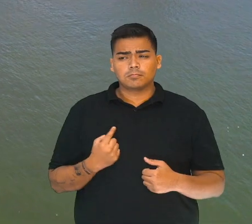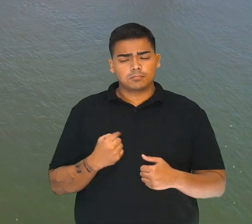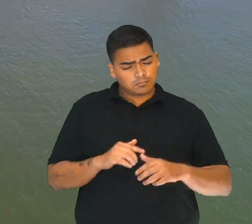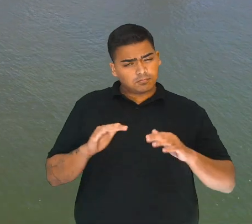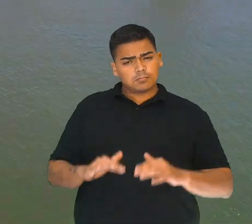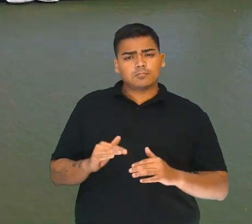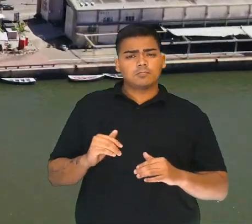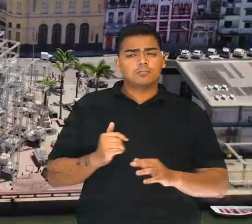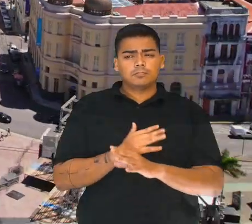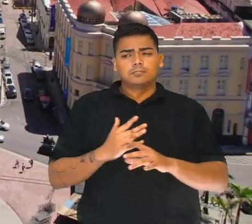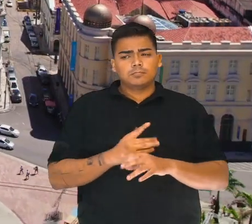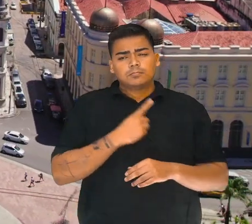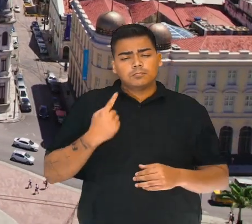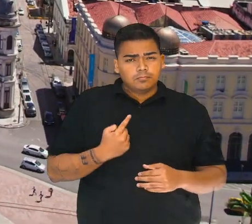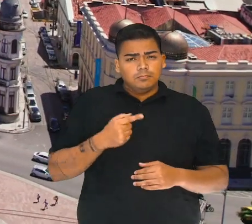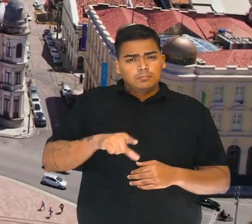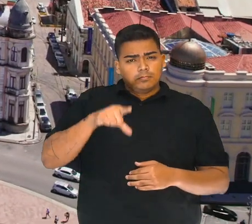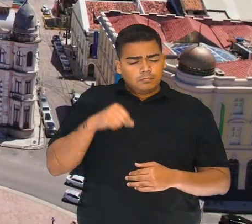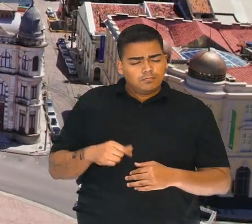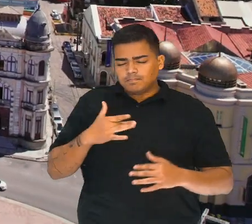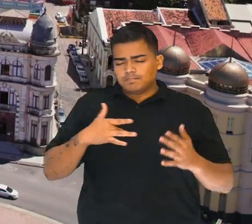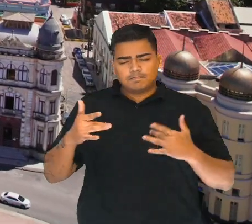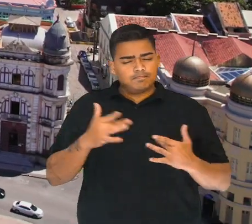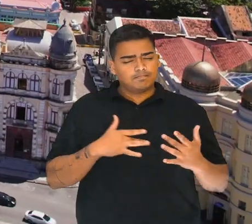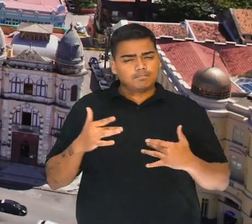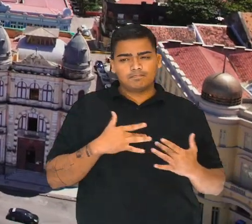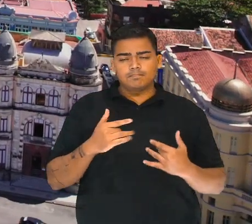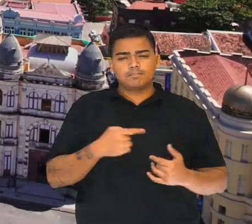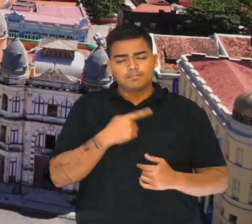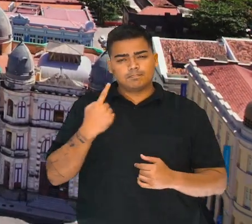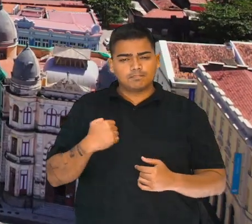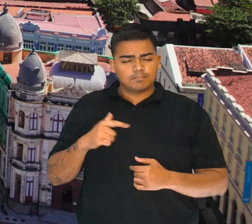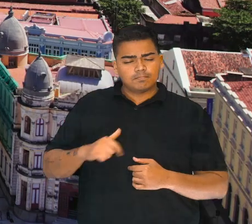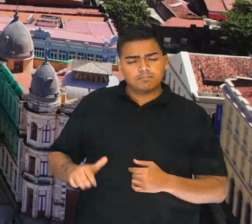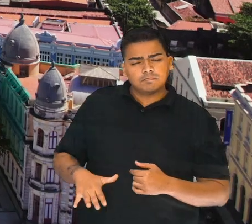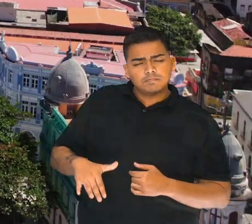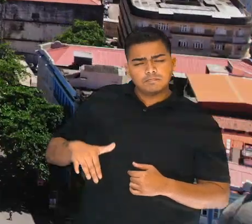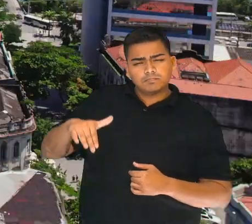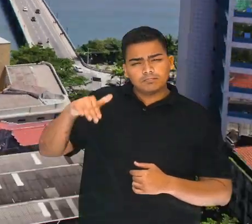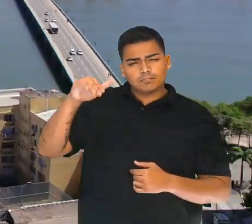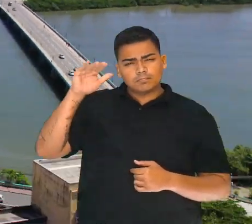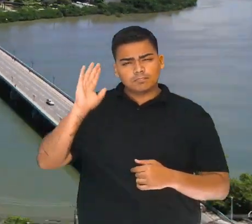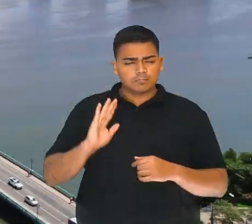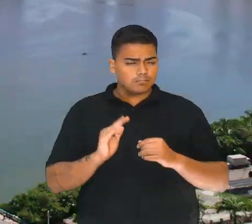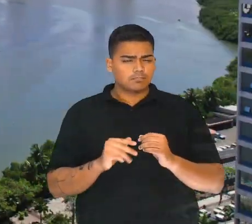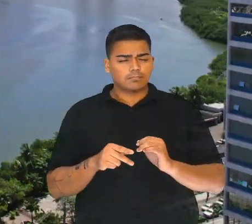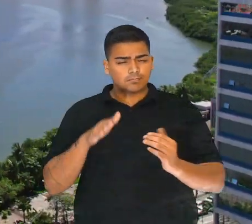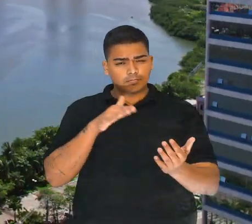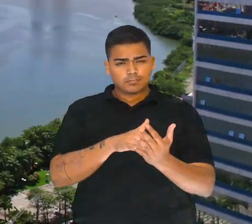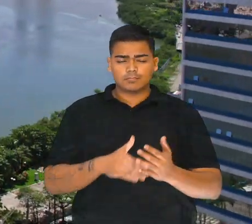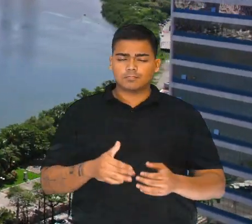na cidade que adotamos como paixão. Isso é um lado fundamental na gênese do